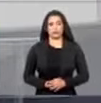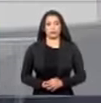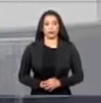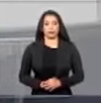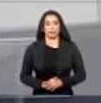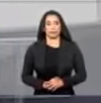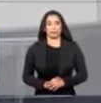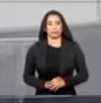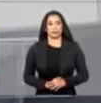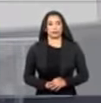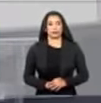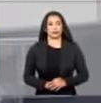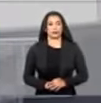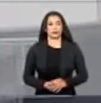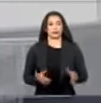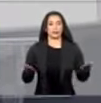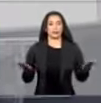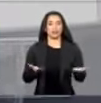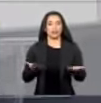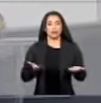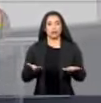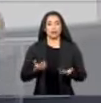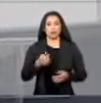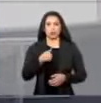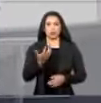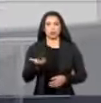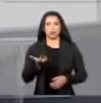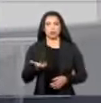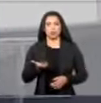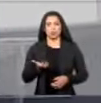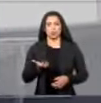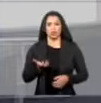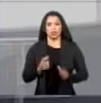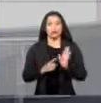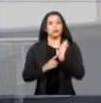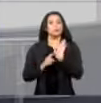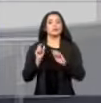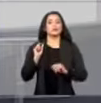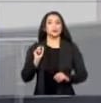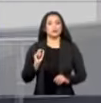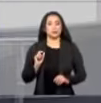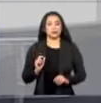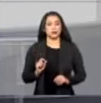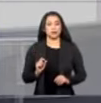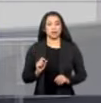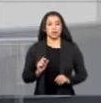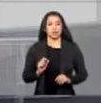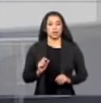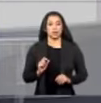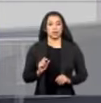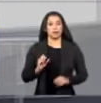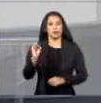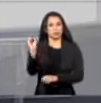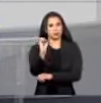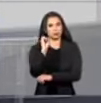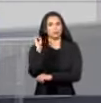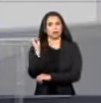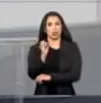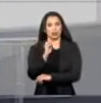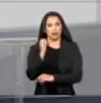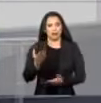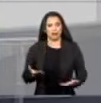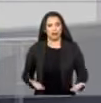Agora, eu queria, simplesmente para mostrar a gravidade, eu vou